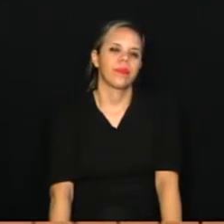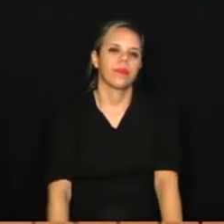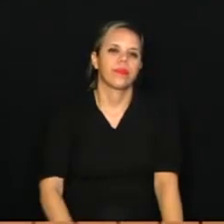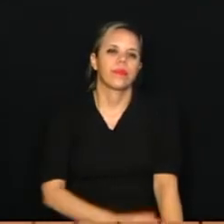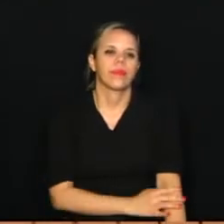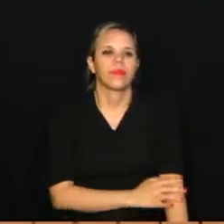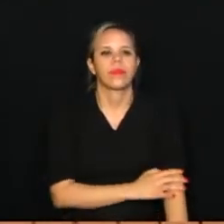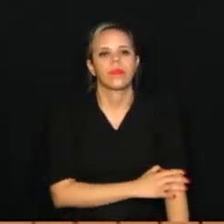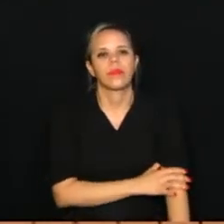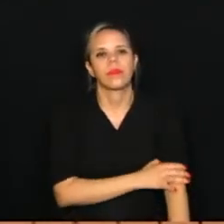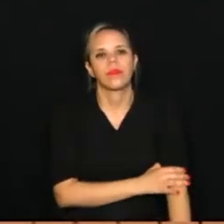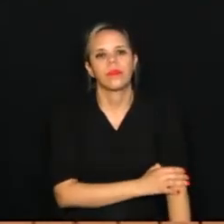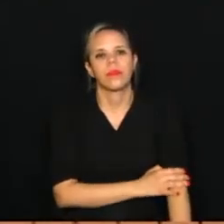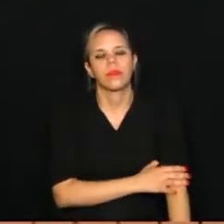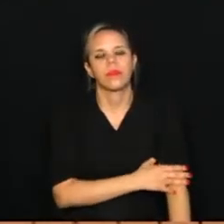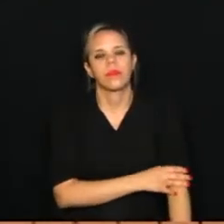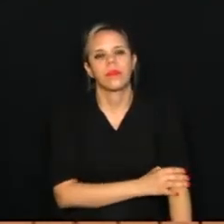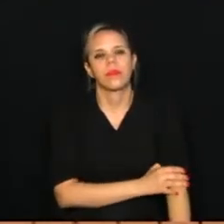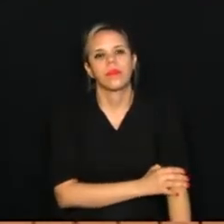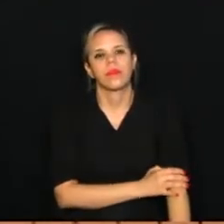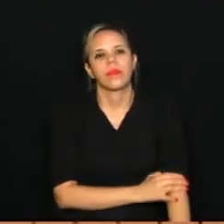Acho que já estou desativado aqui, né?